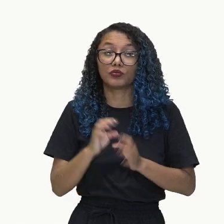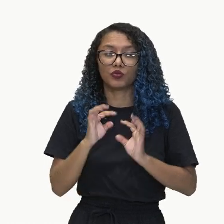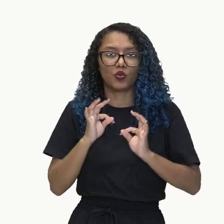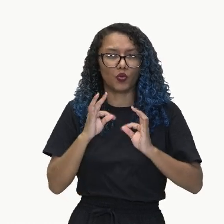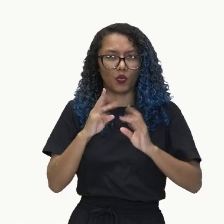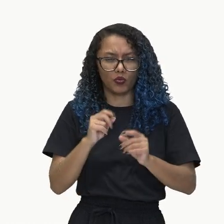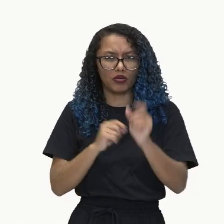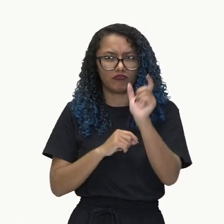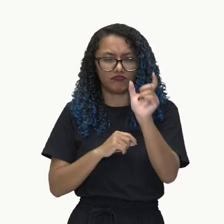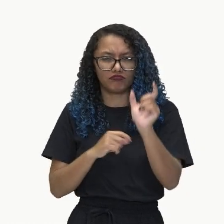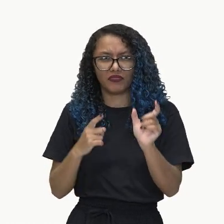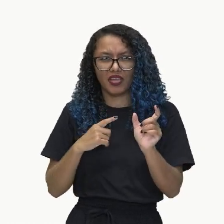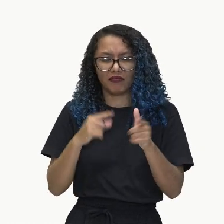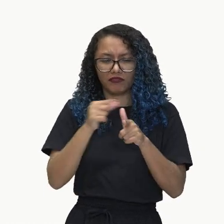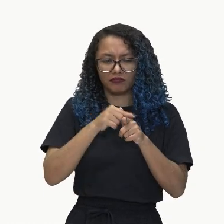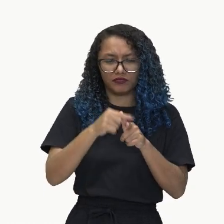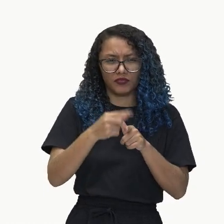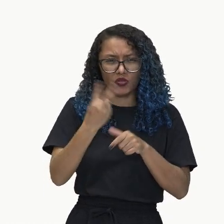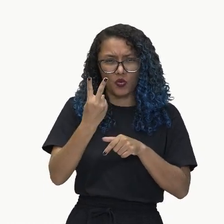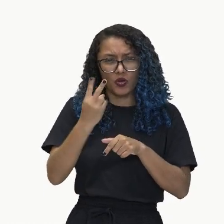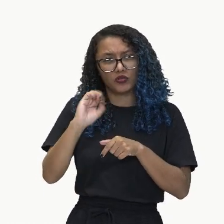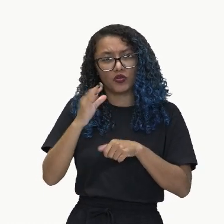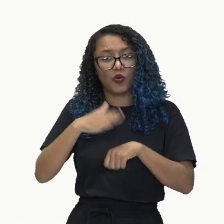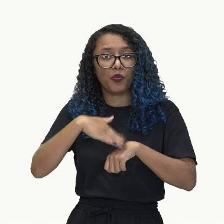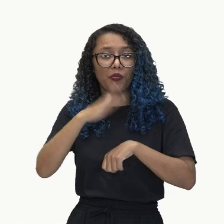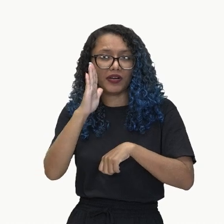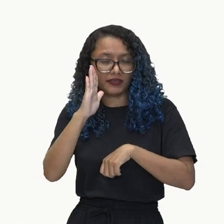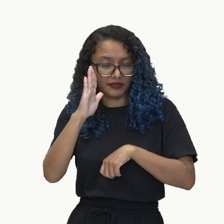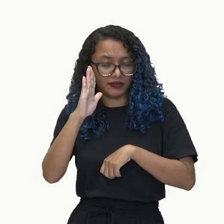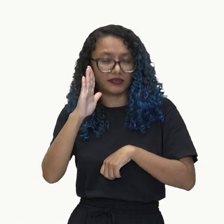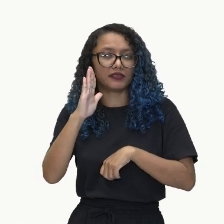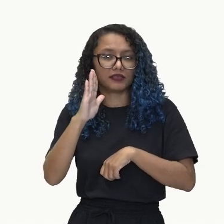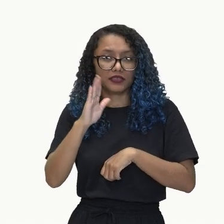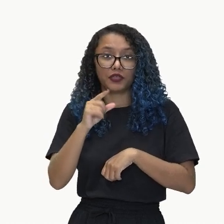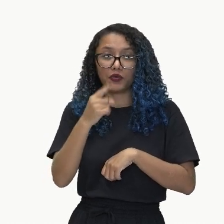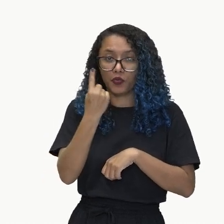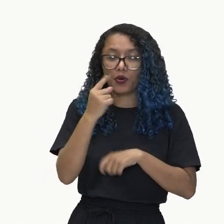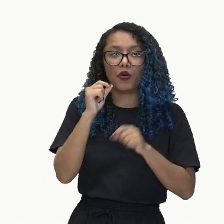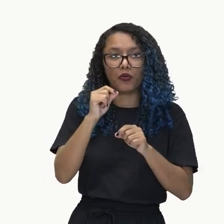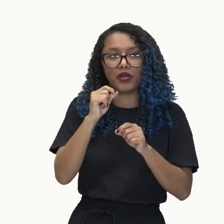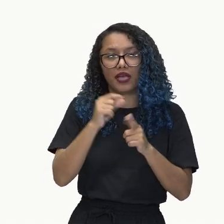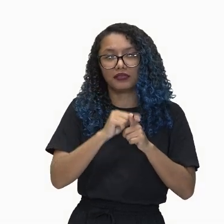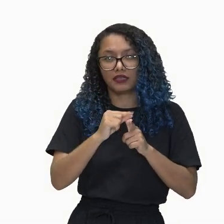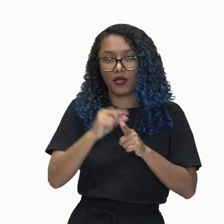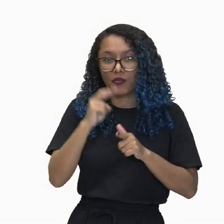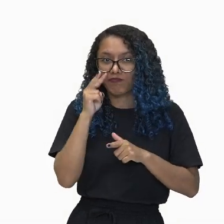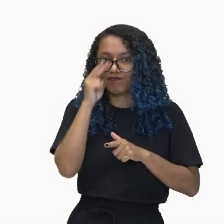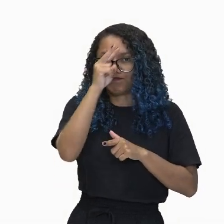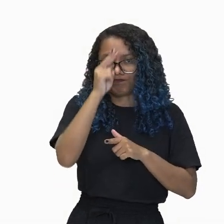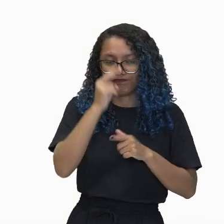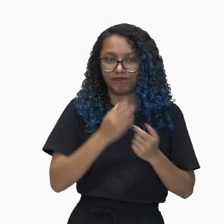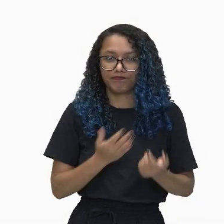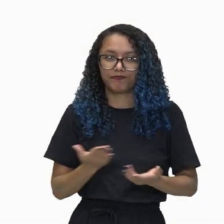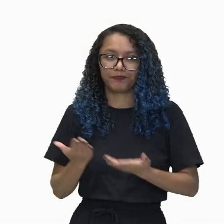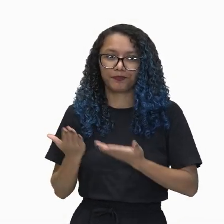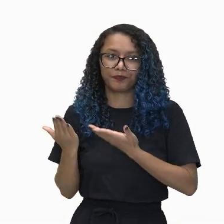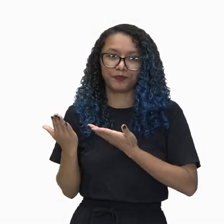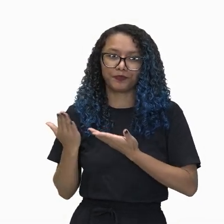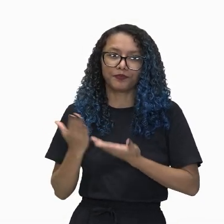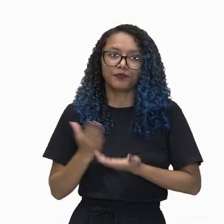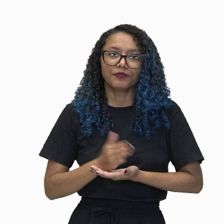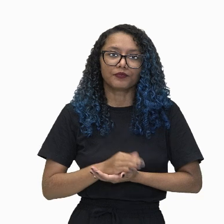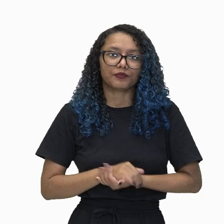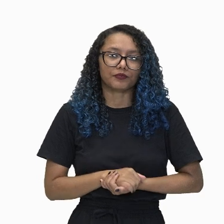sílabas de duas para lá ok e uma delas é a tônica Vamos ouvir Uruguai